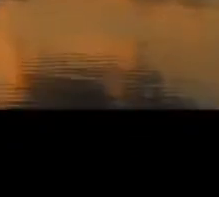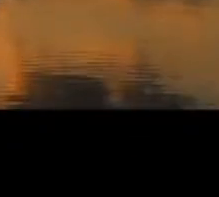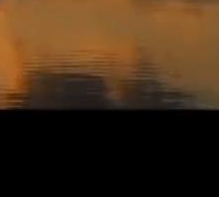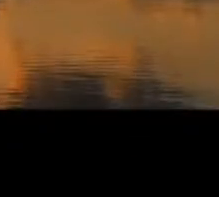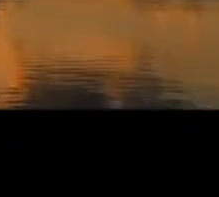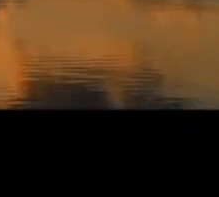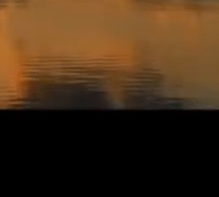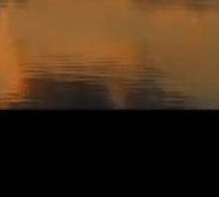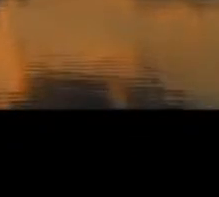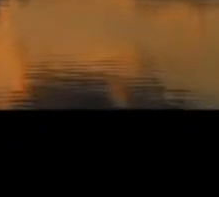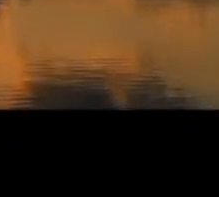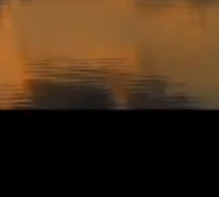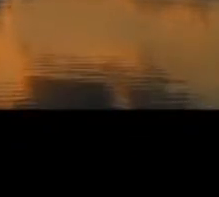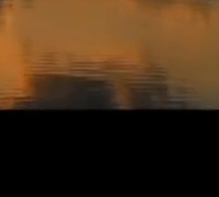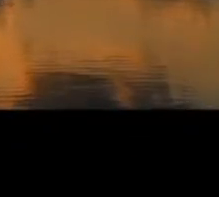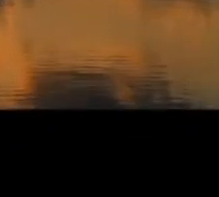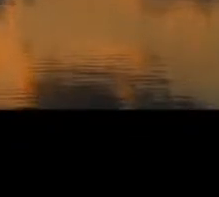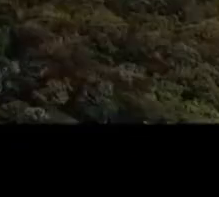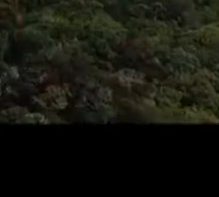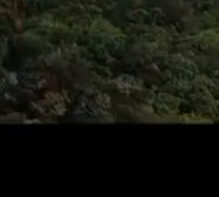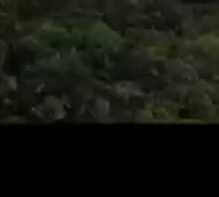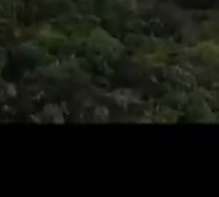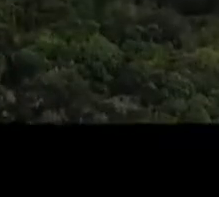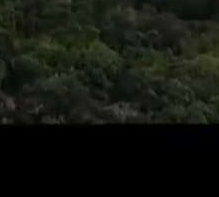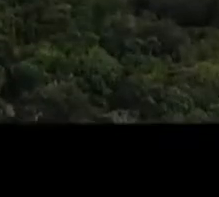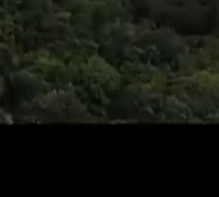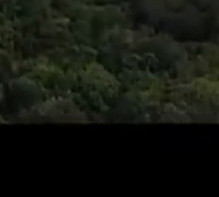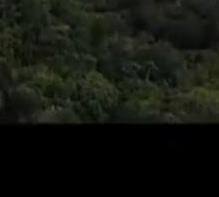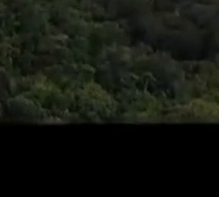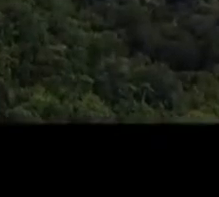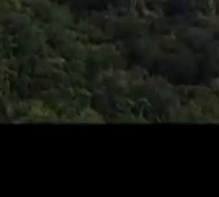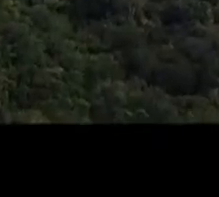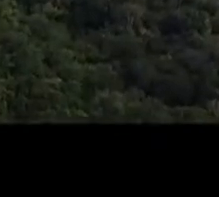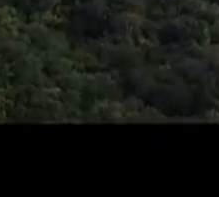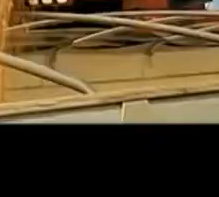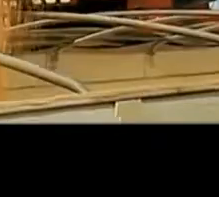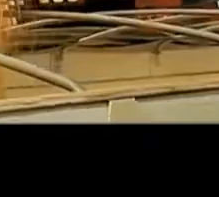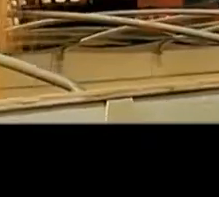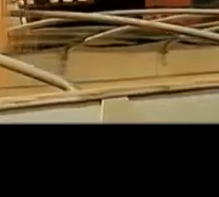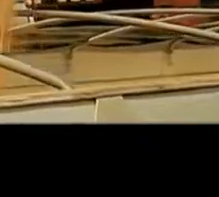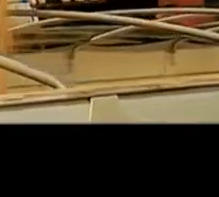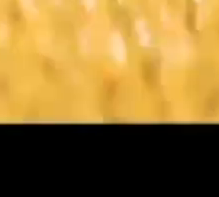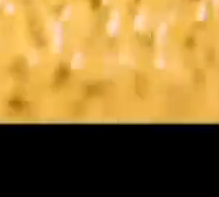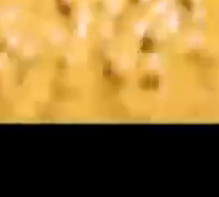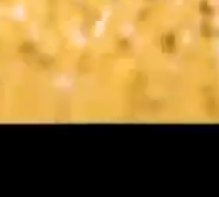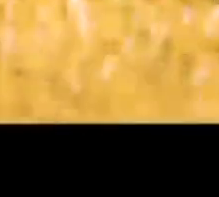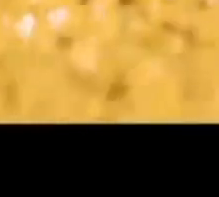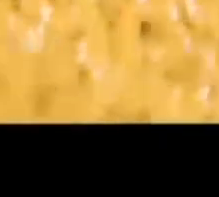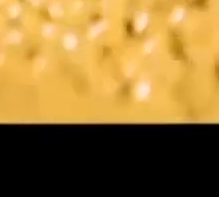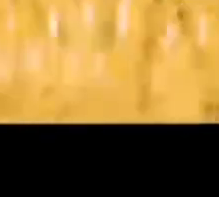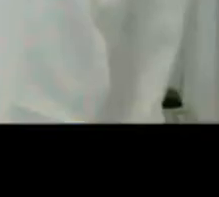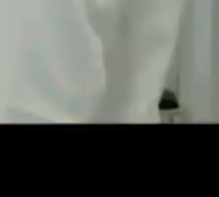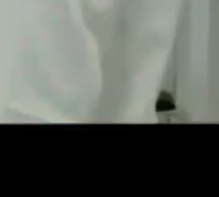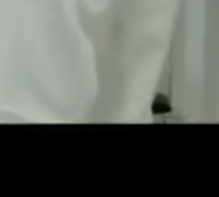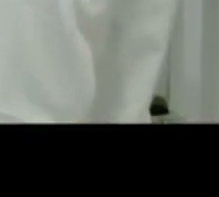poder sem teus virgens sertões, o diamante sorri